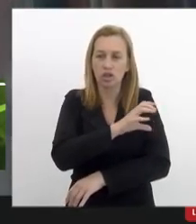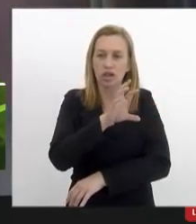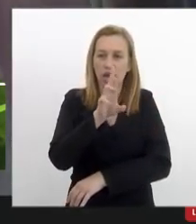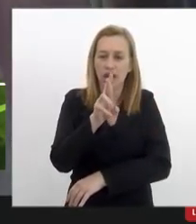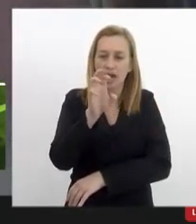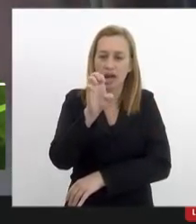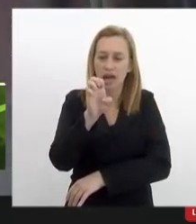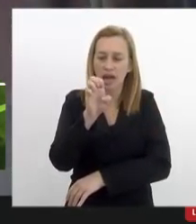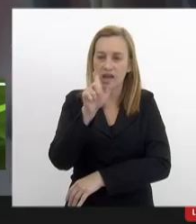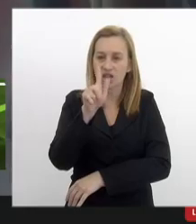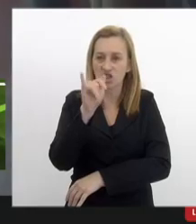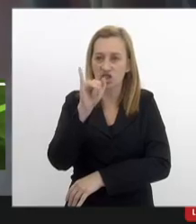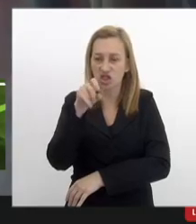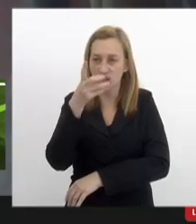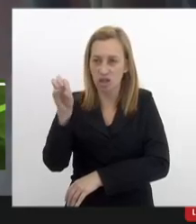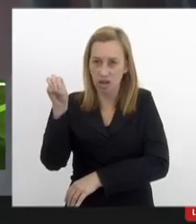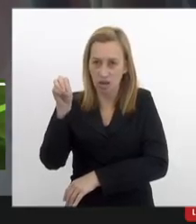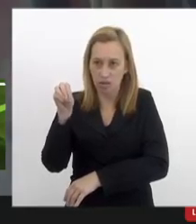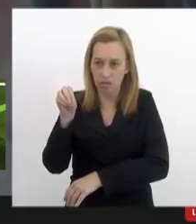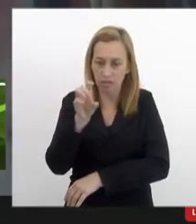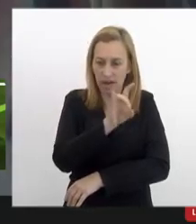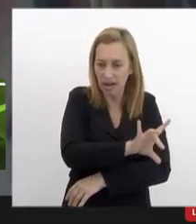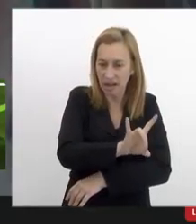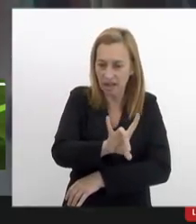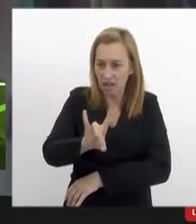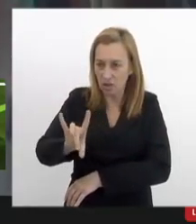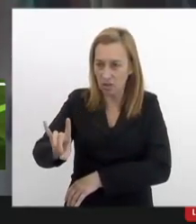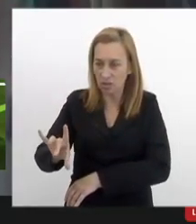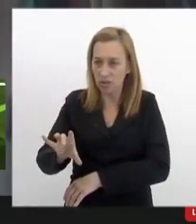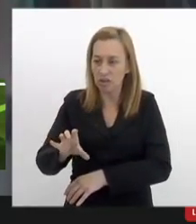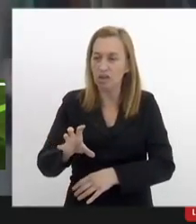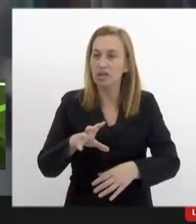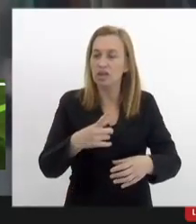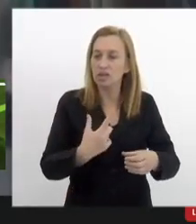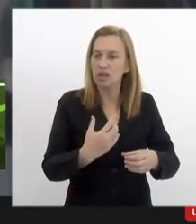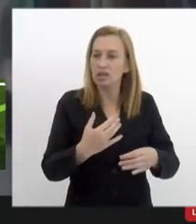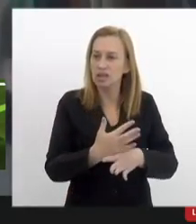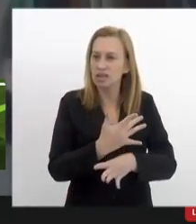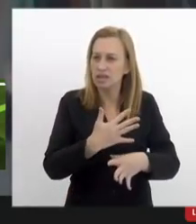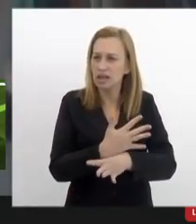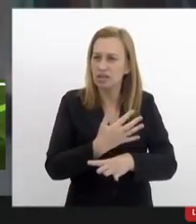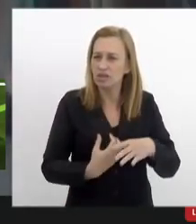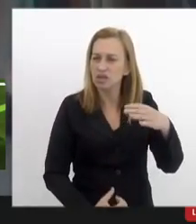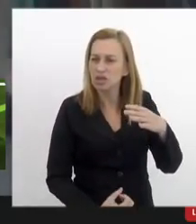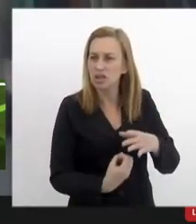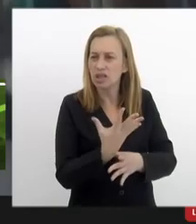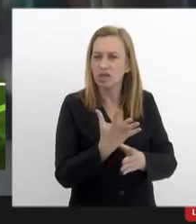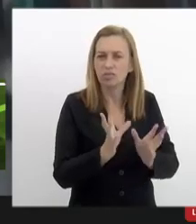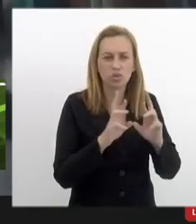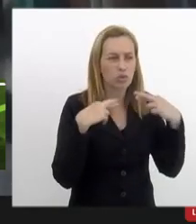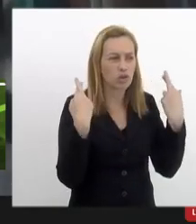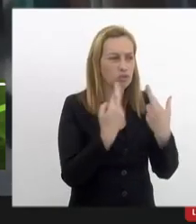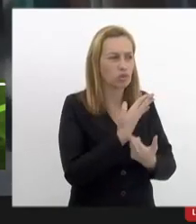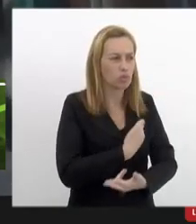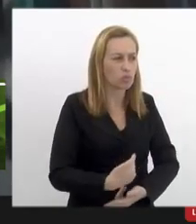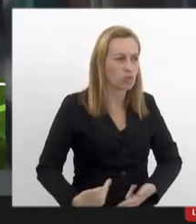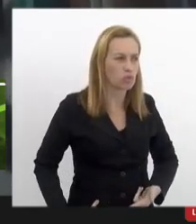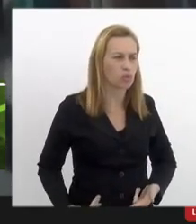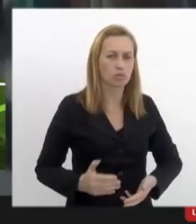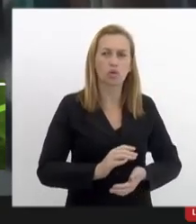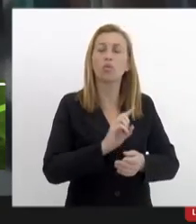cada região cultural, na cidade que a gente considerou cidade-sede, nós realizamos uma audiência pública. Qual